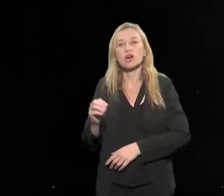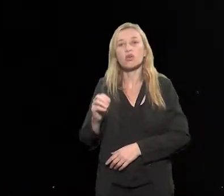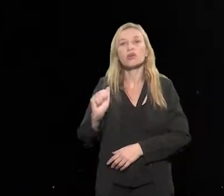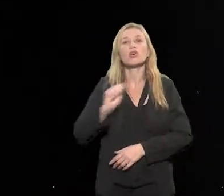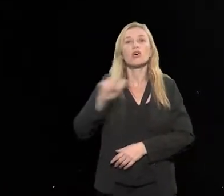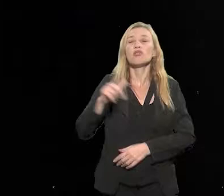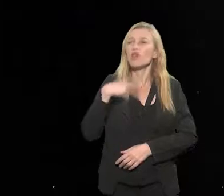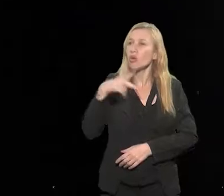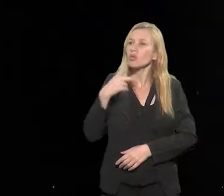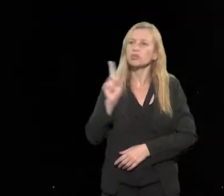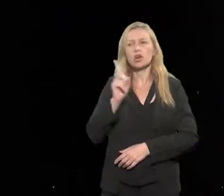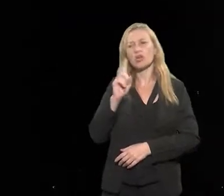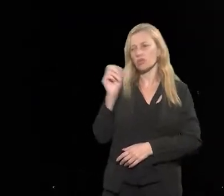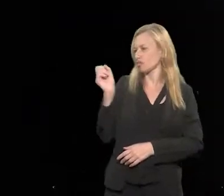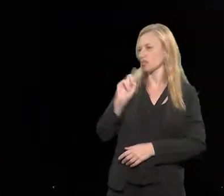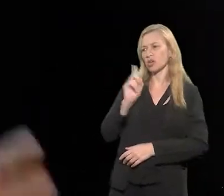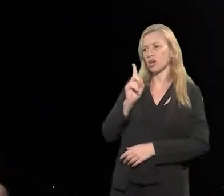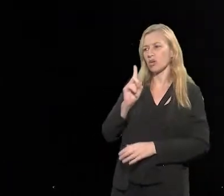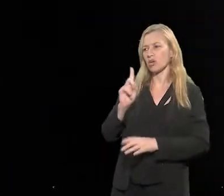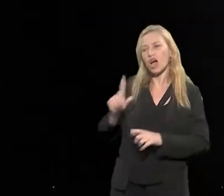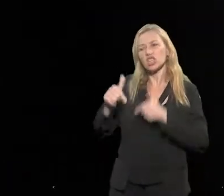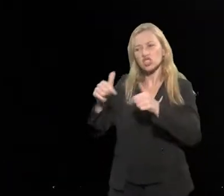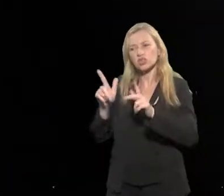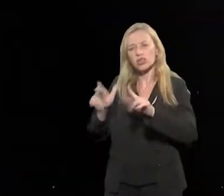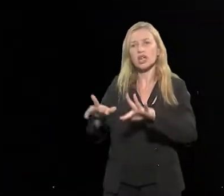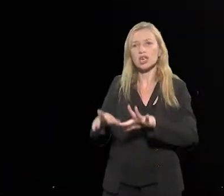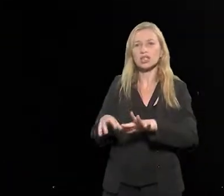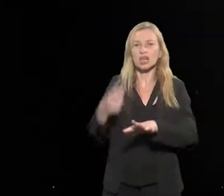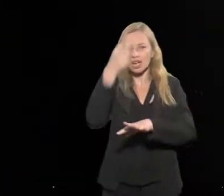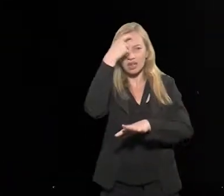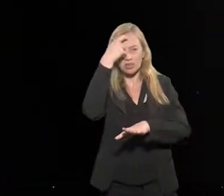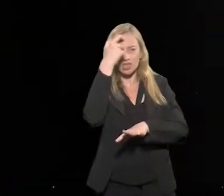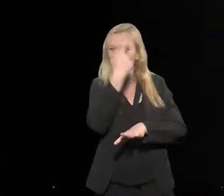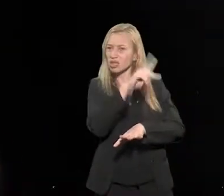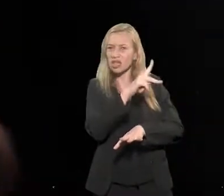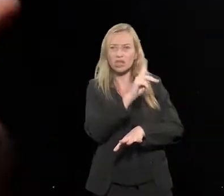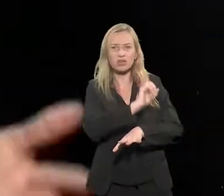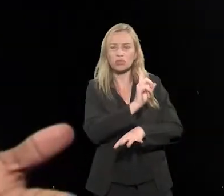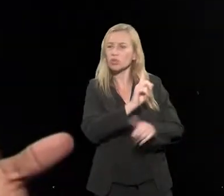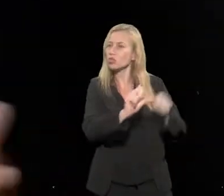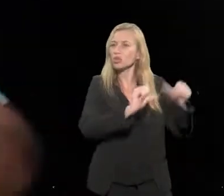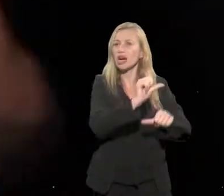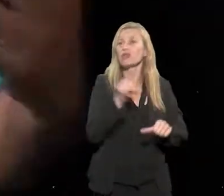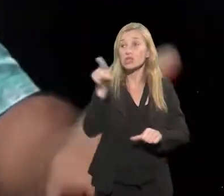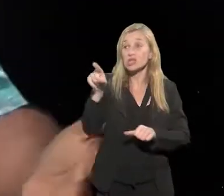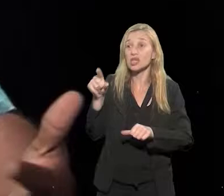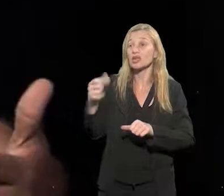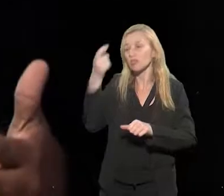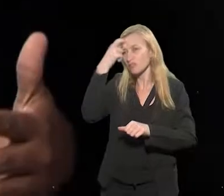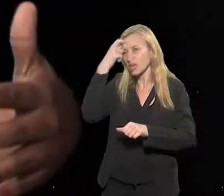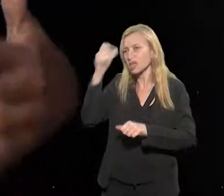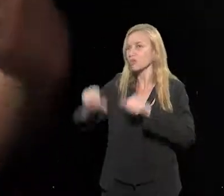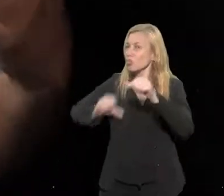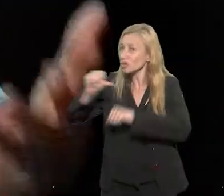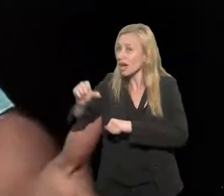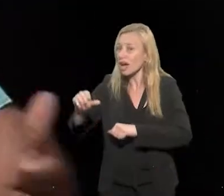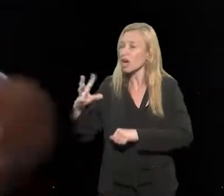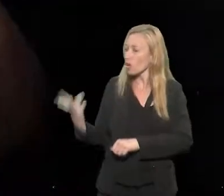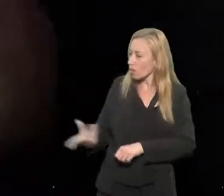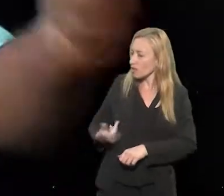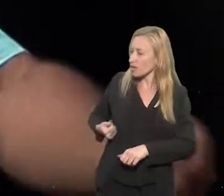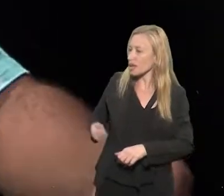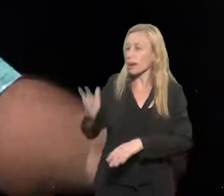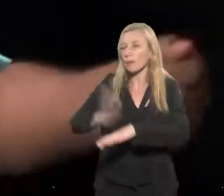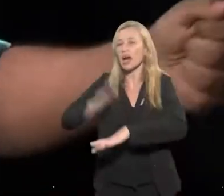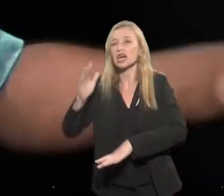não é assim. Porque essa cabeça deles não vai mudar. Quem tem que mudar é você que tem que avançar, se qualificar